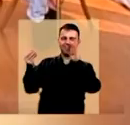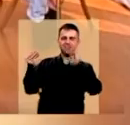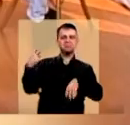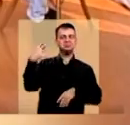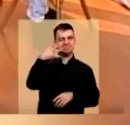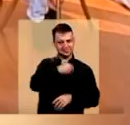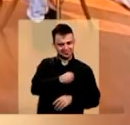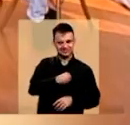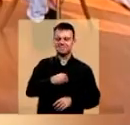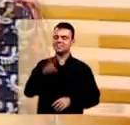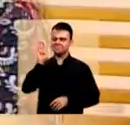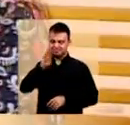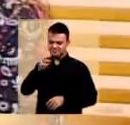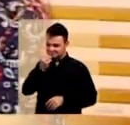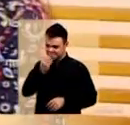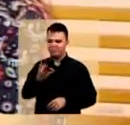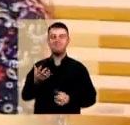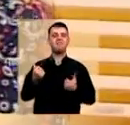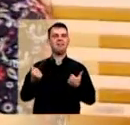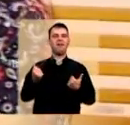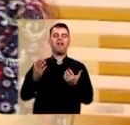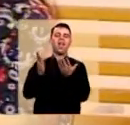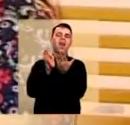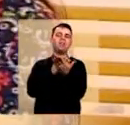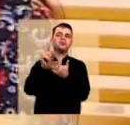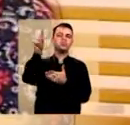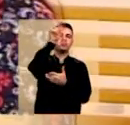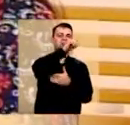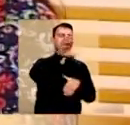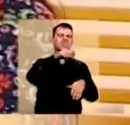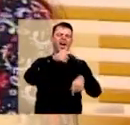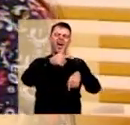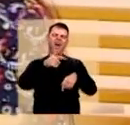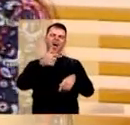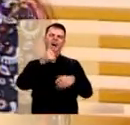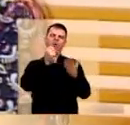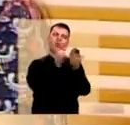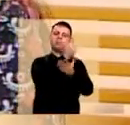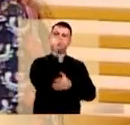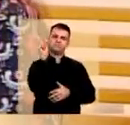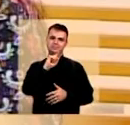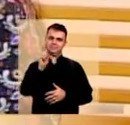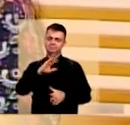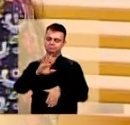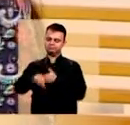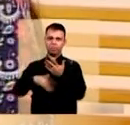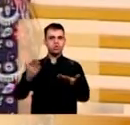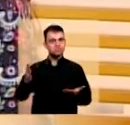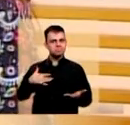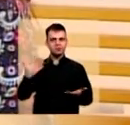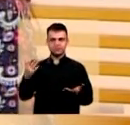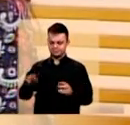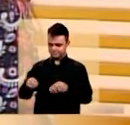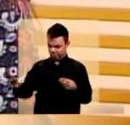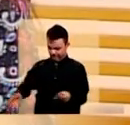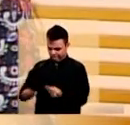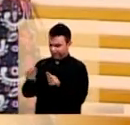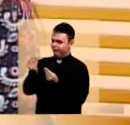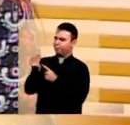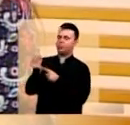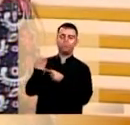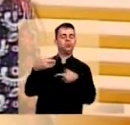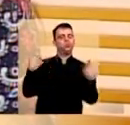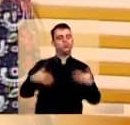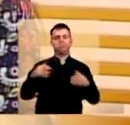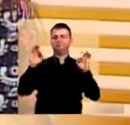É lindo. E aí também são livros que talvez eu não compraria naquele momento. E é uma surpresa, né? E é maravilhoso, tem